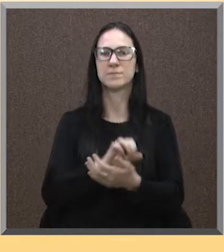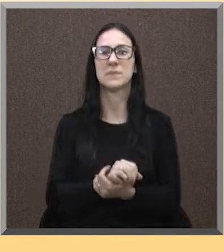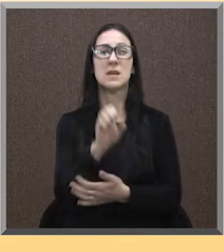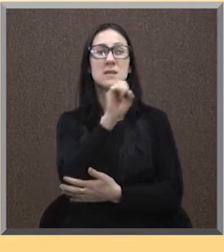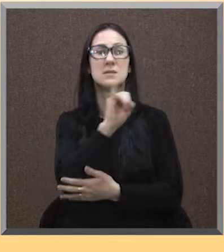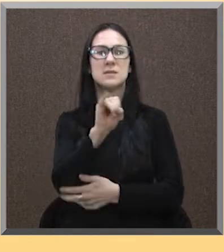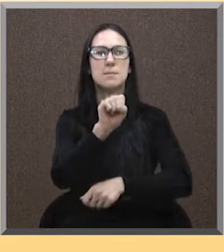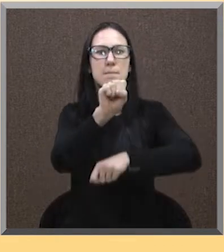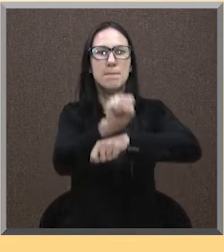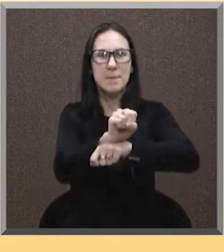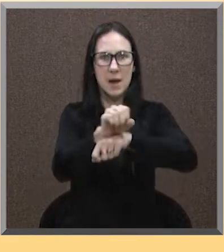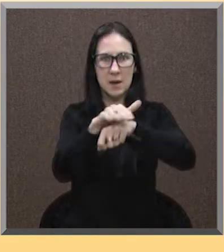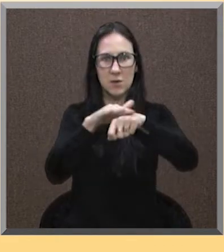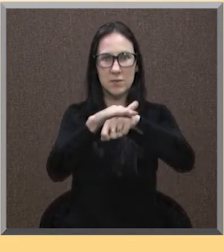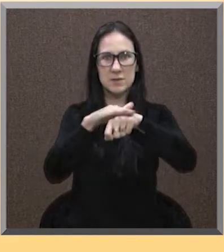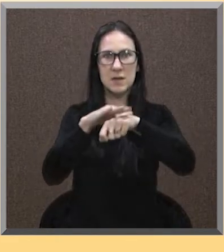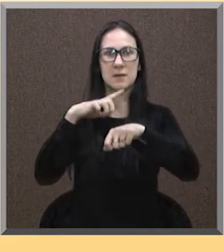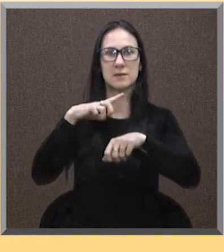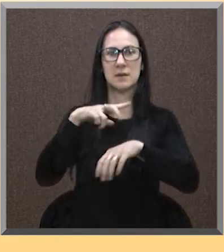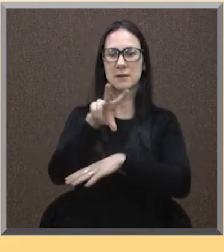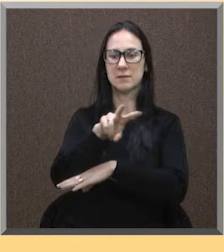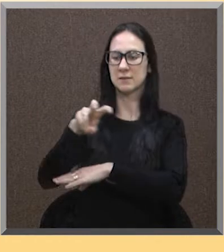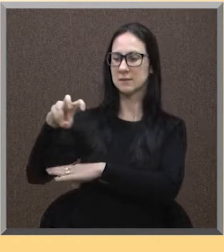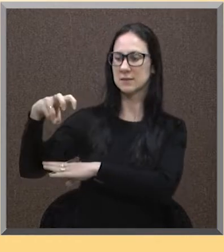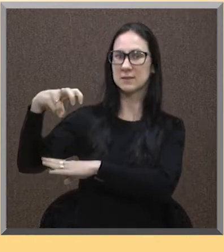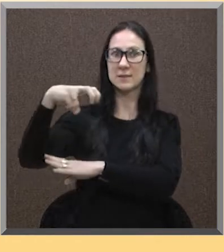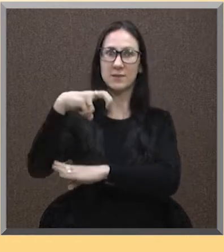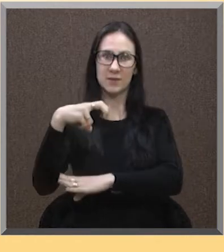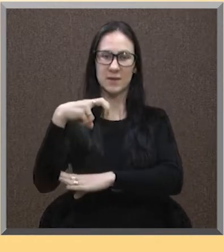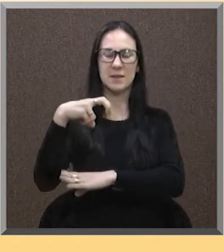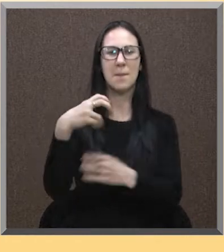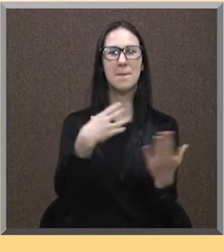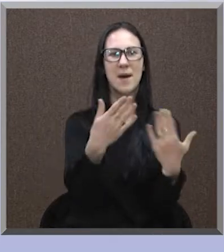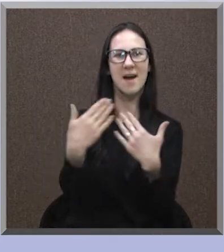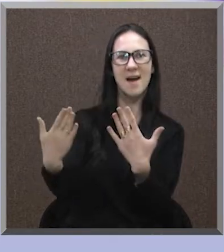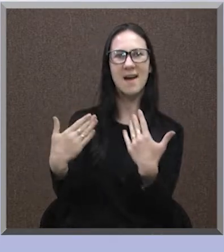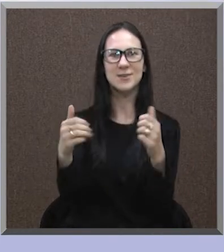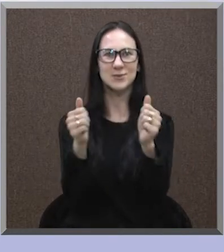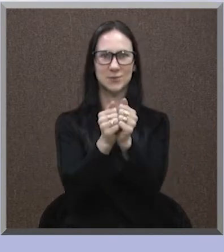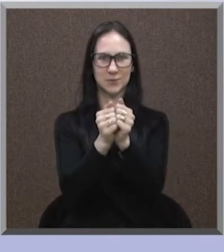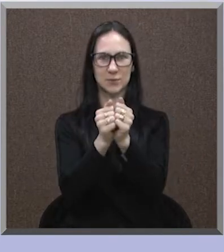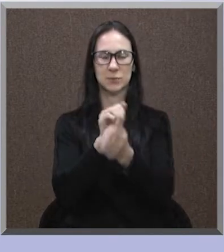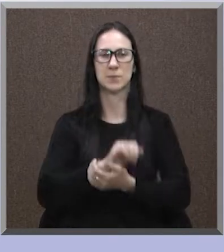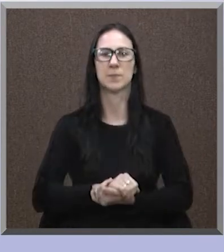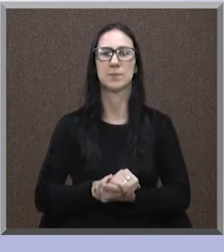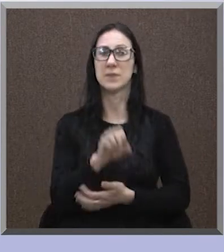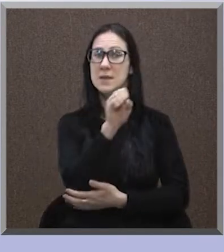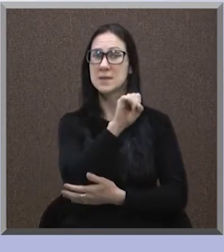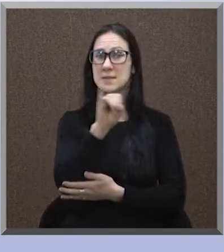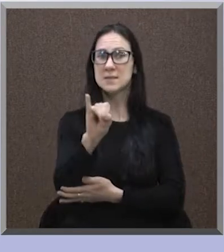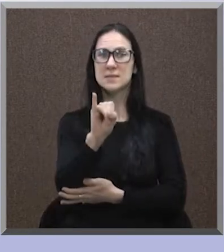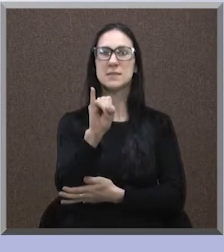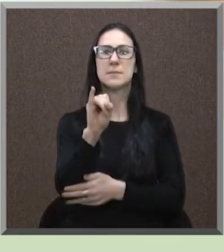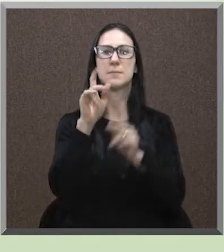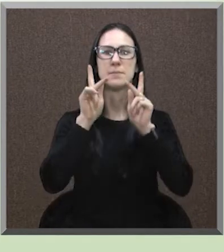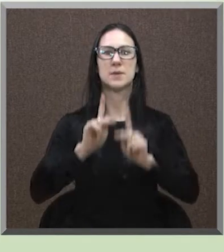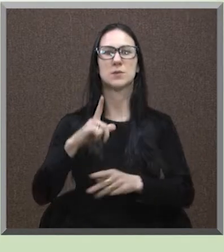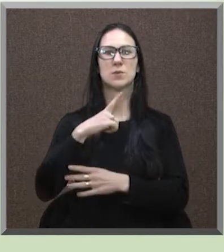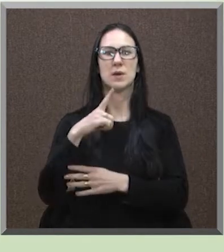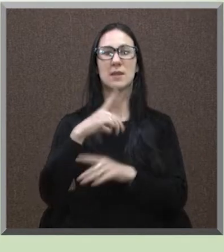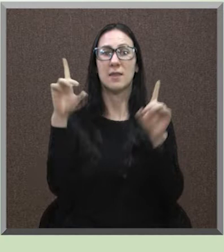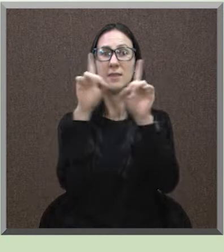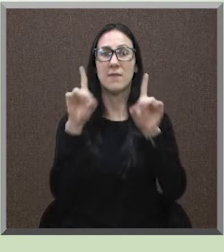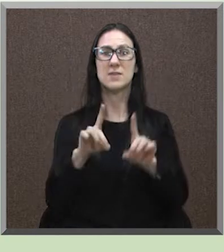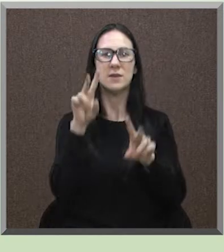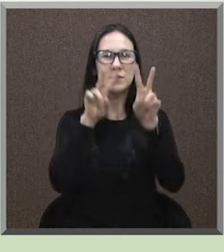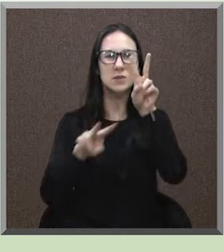alguém, vire a cadeira de frente para que a pessoa também possa participar da conversa. Se for uma pessoa com deficiência visual, chegue